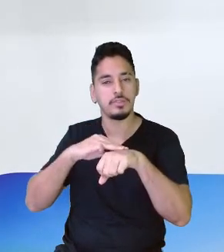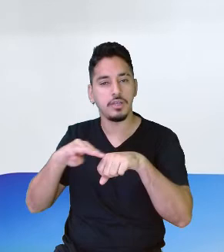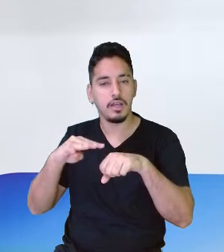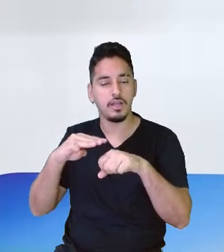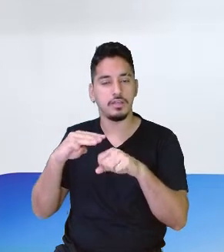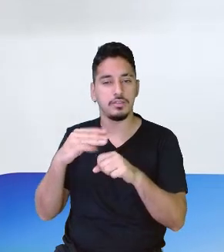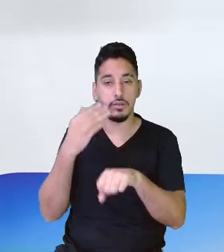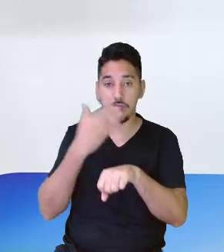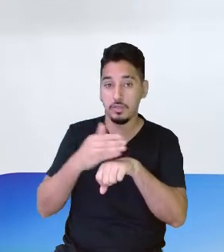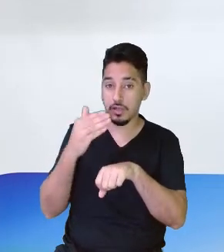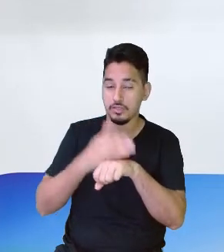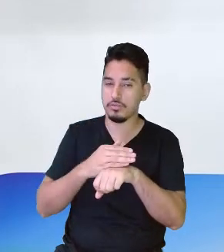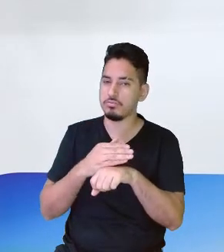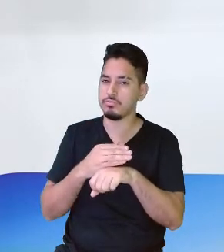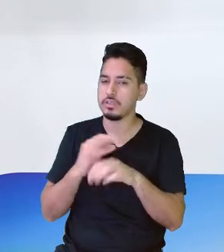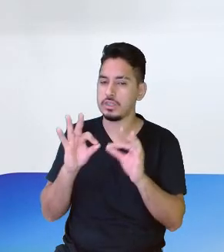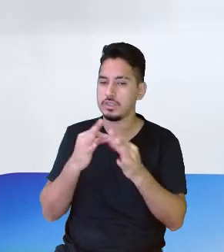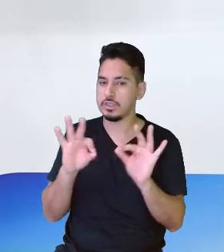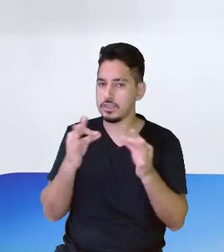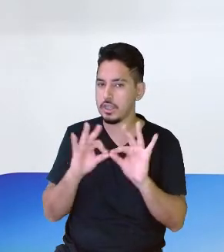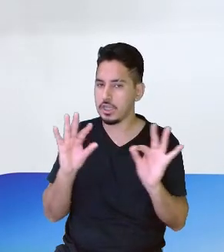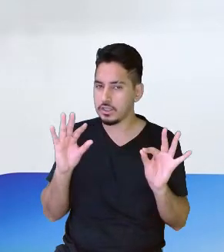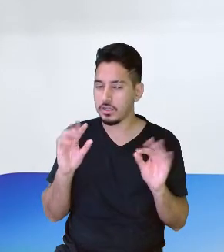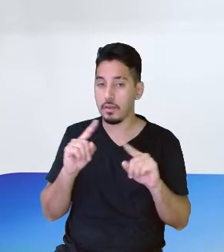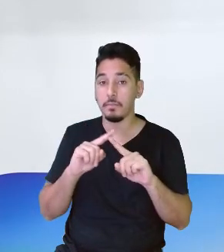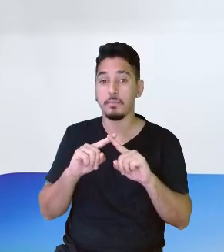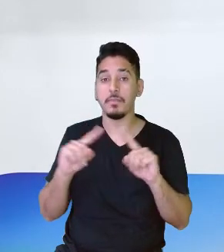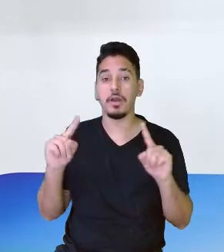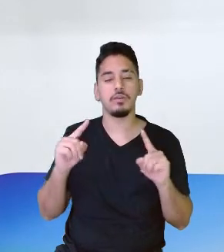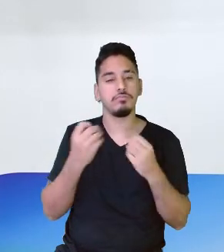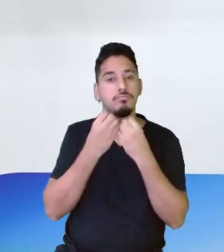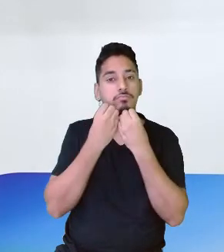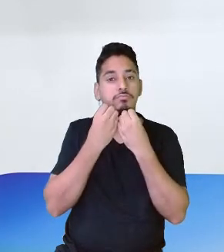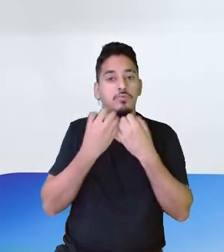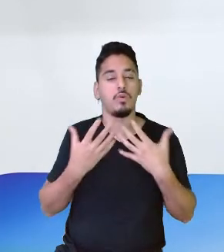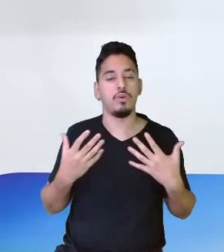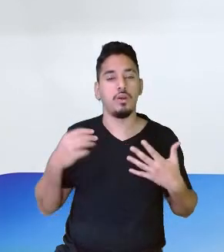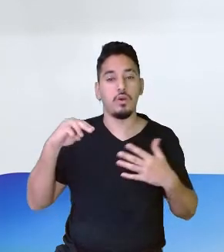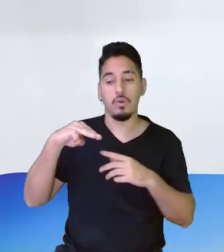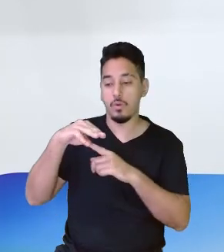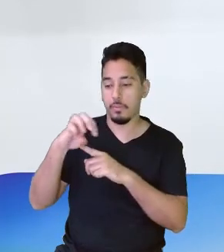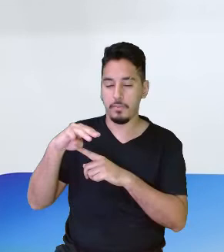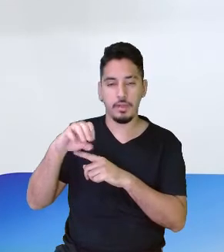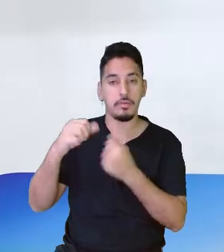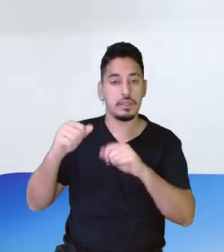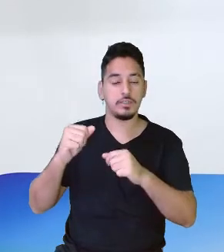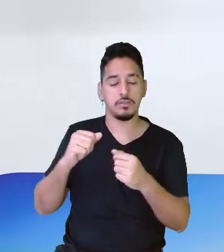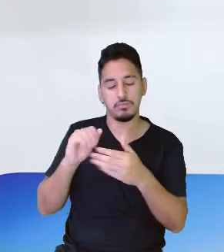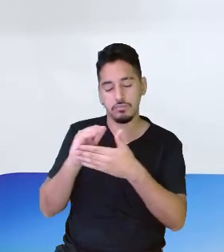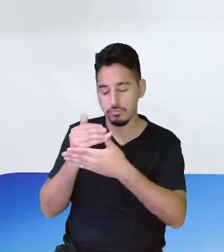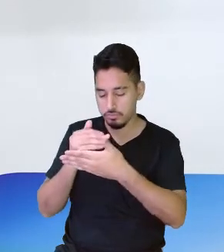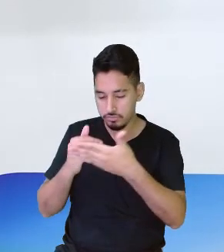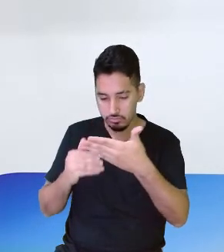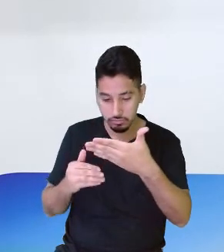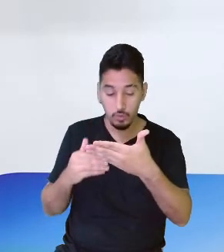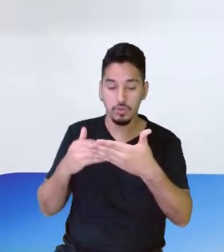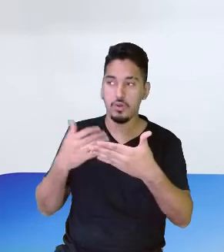forma prática, sintética, mas memorável. Então, o meme ele precisa ser impactante, ele não pode